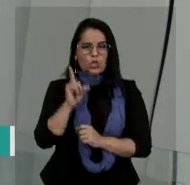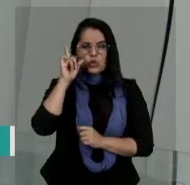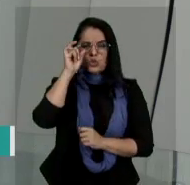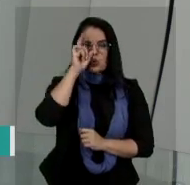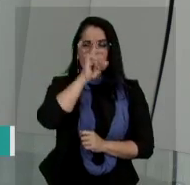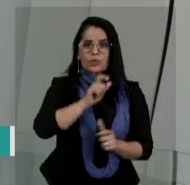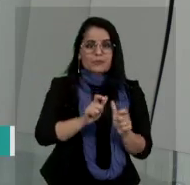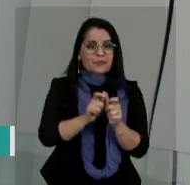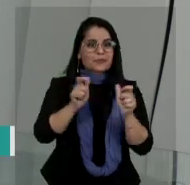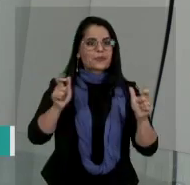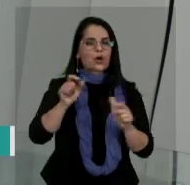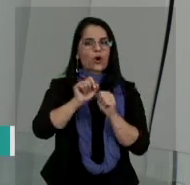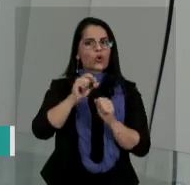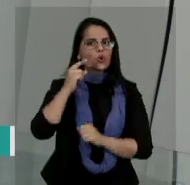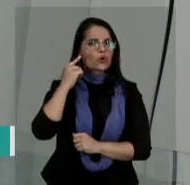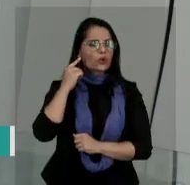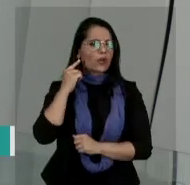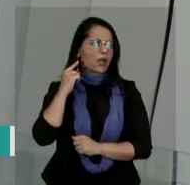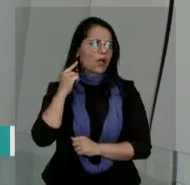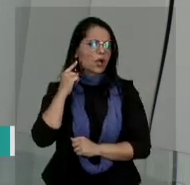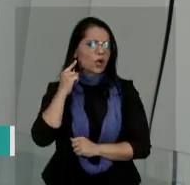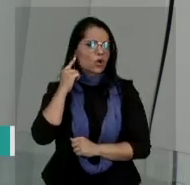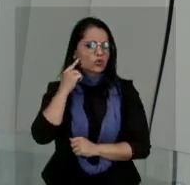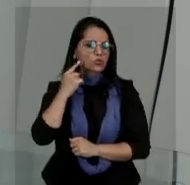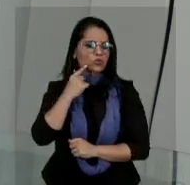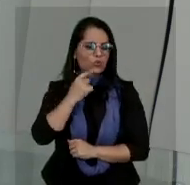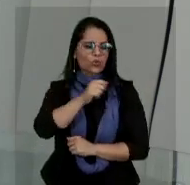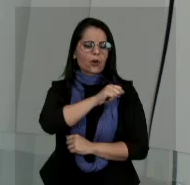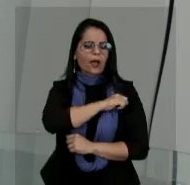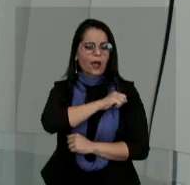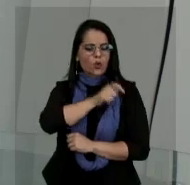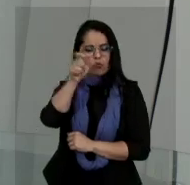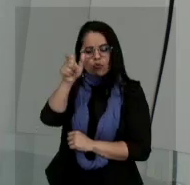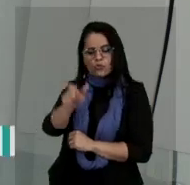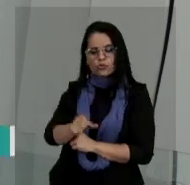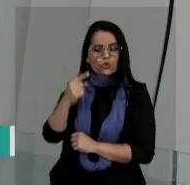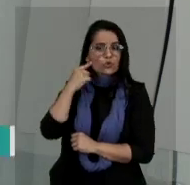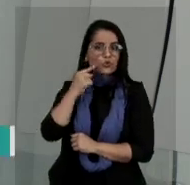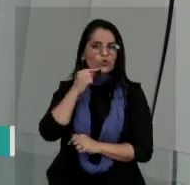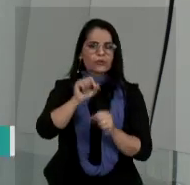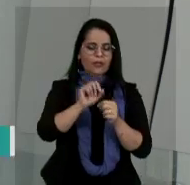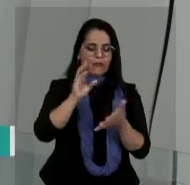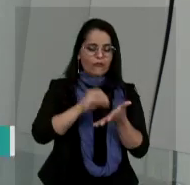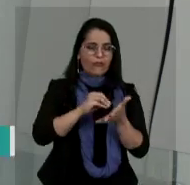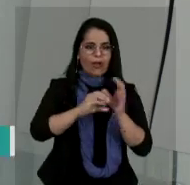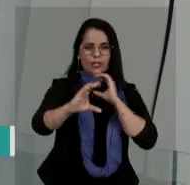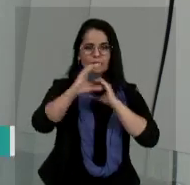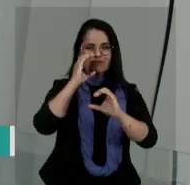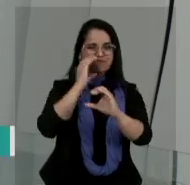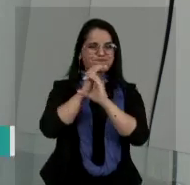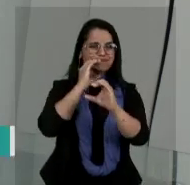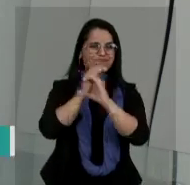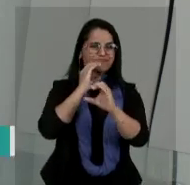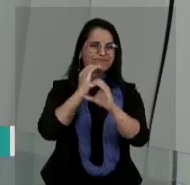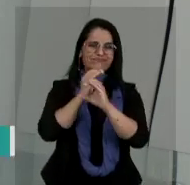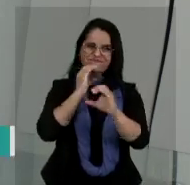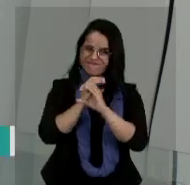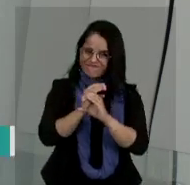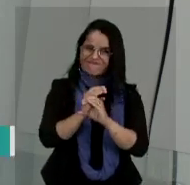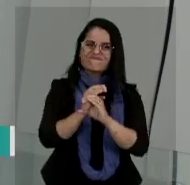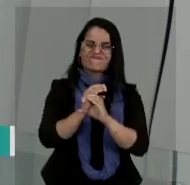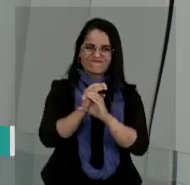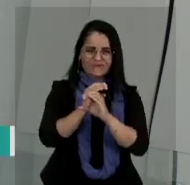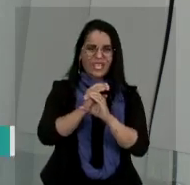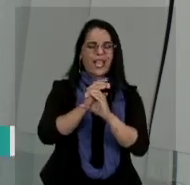dificuldade maior do aluno surdo, do indivíduo surdo, seria a falta de comunicação. A barreira